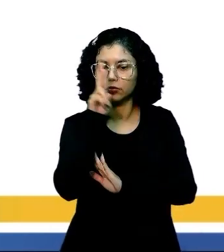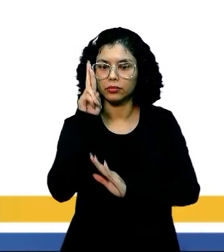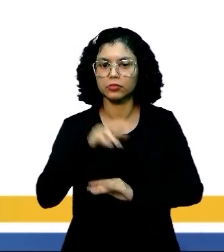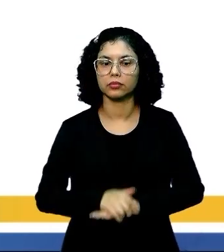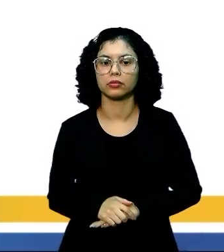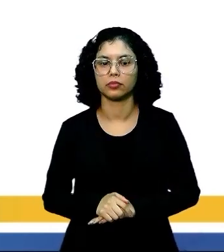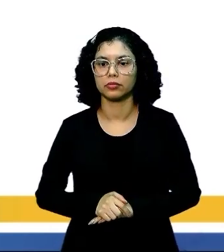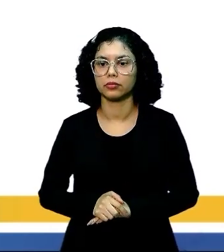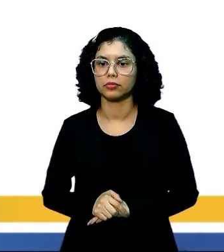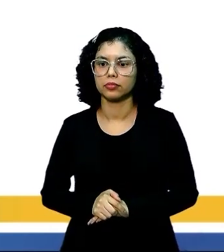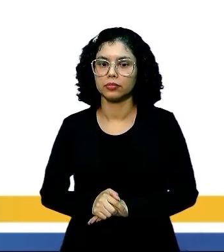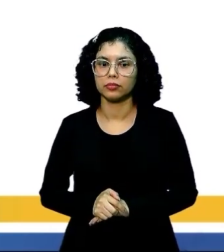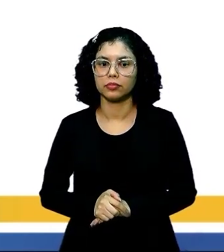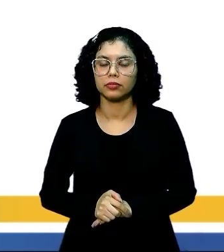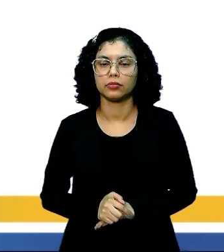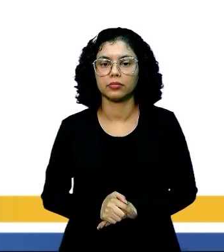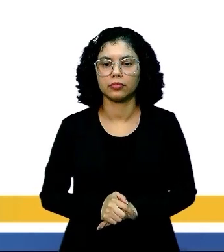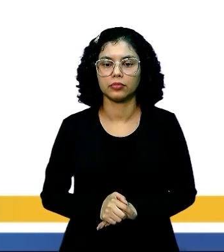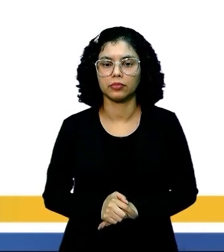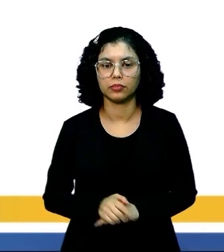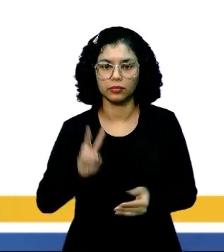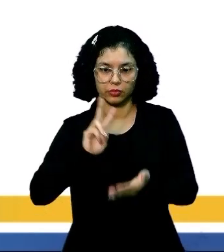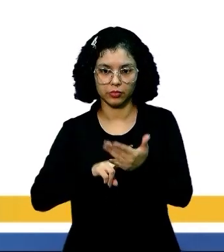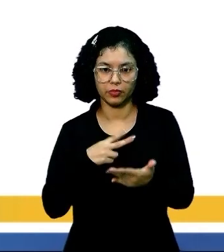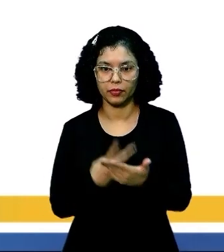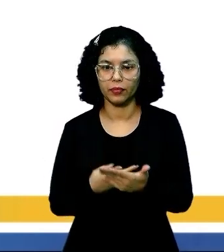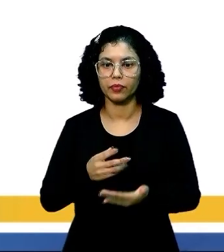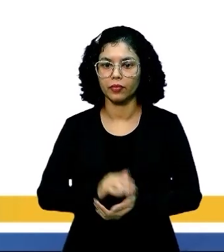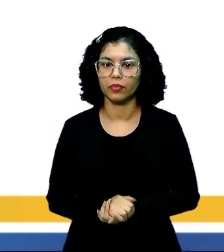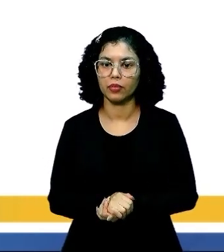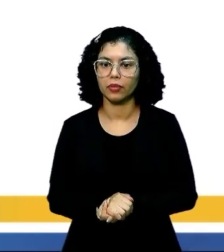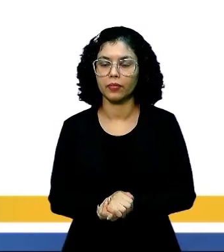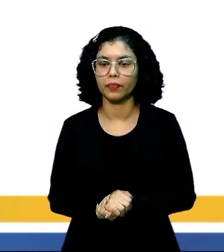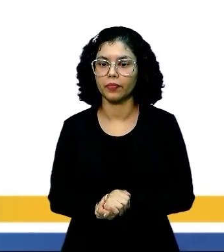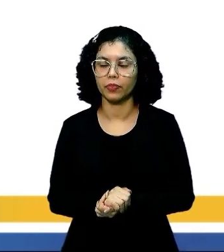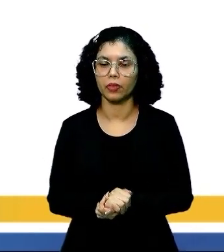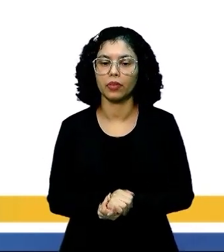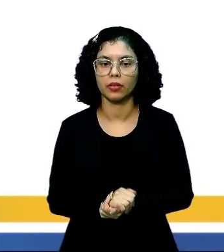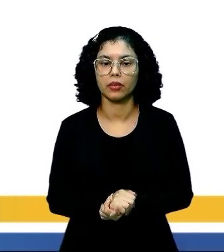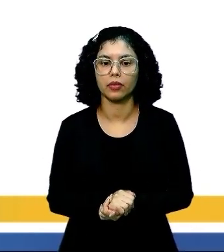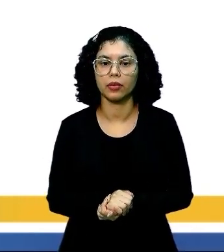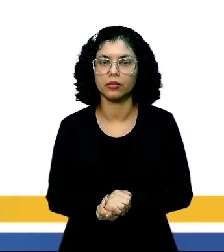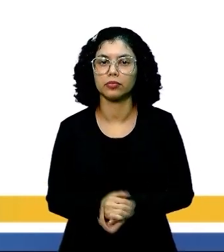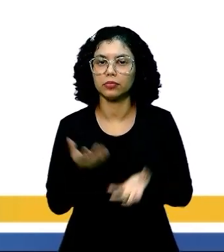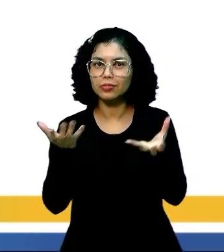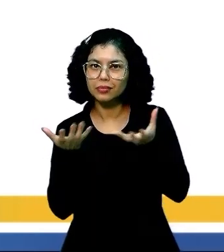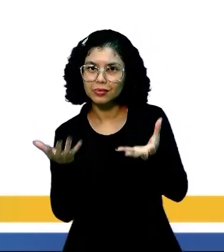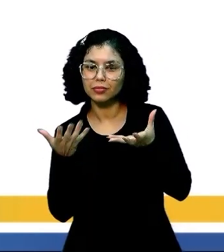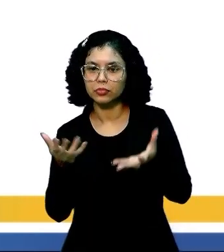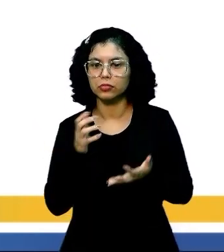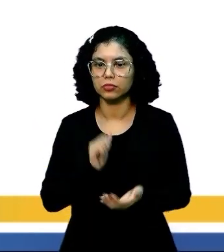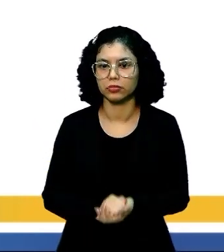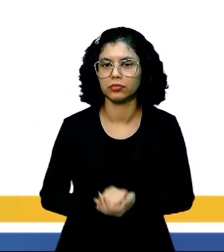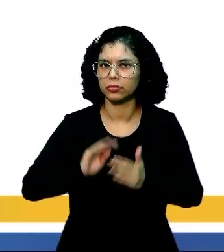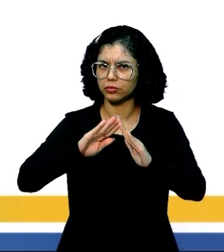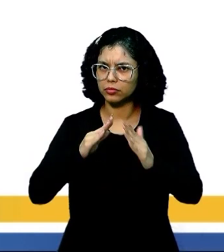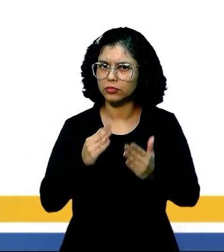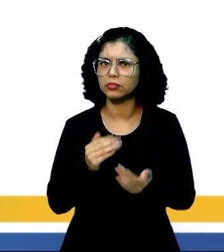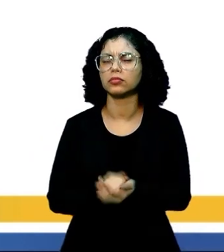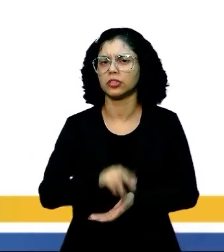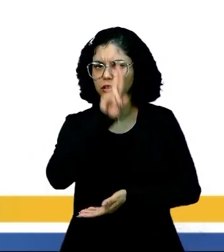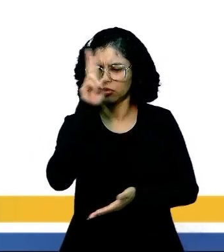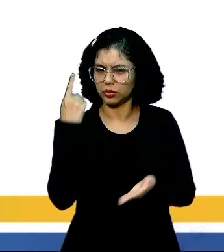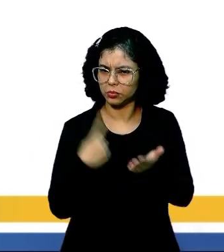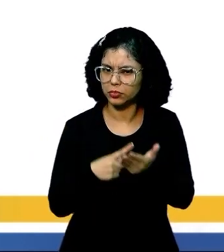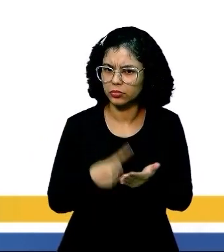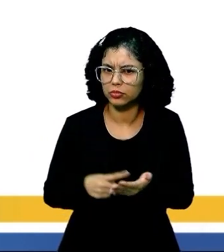história. Ou seja, eu não consegui traduzir a orelha, né, anteriormente, mas se eu dissesse, ó, alguém que quer deixar a orelha na história, quer ficar marcado